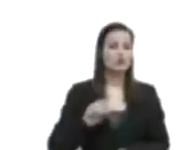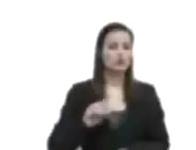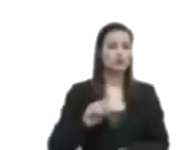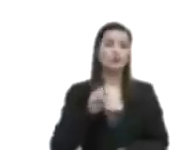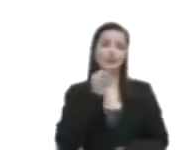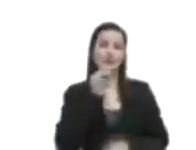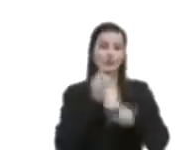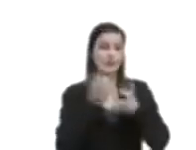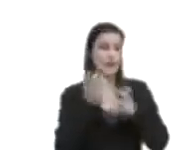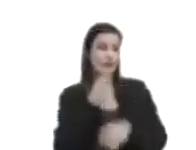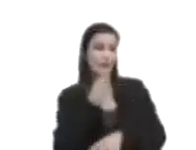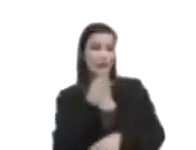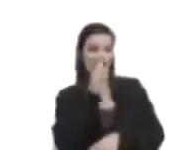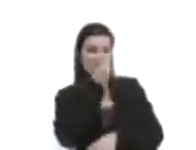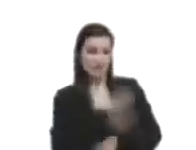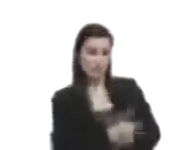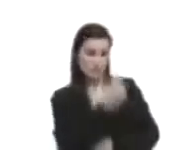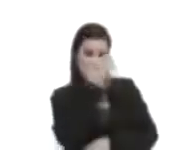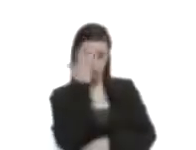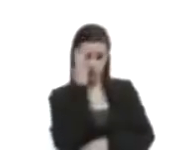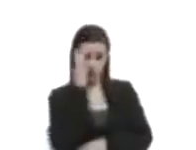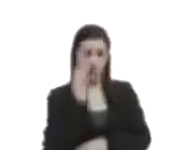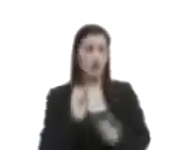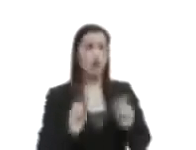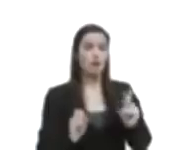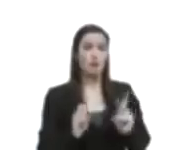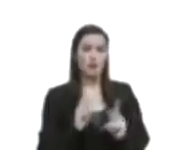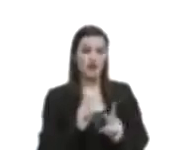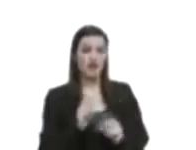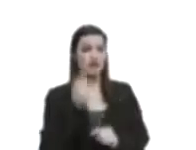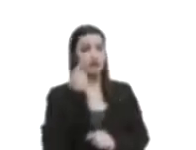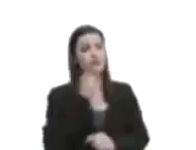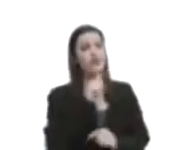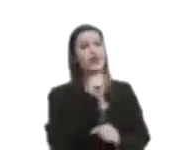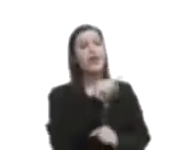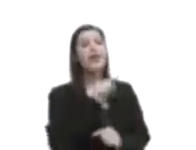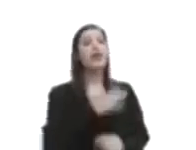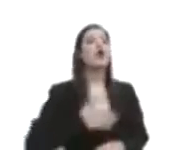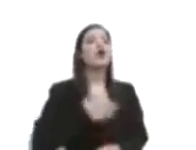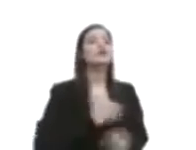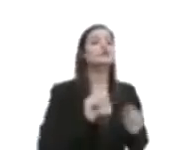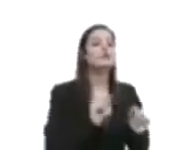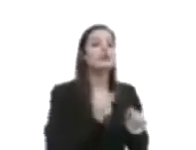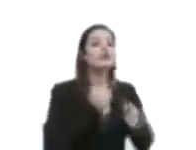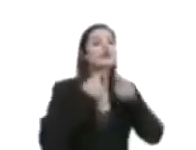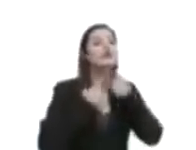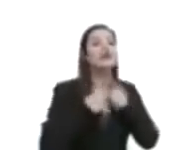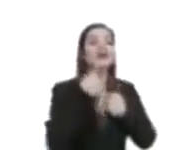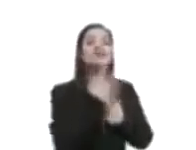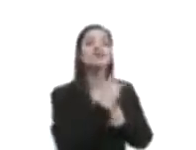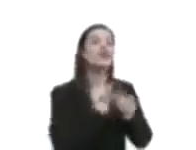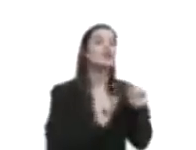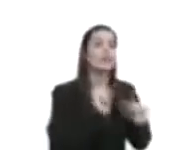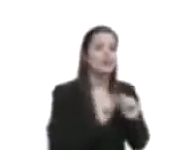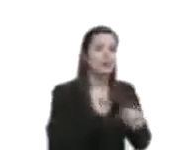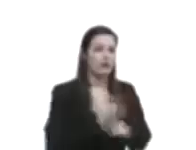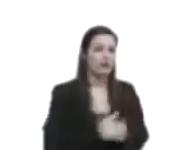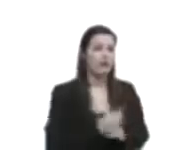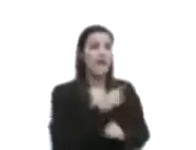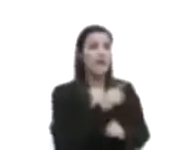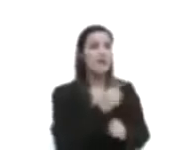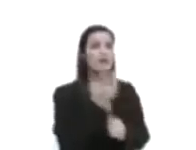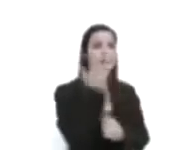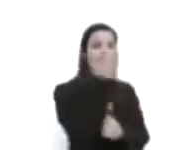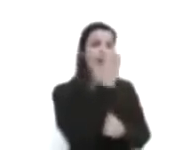Quero. Veja quais são os anseios dele, veja o que ele gosta, o que que inclina, o que